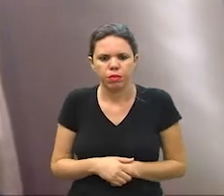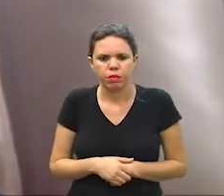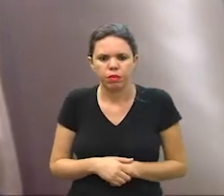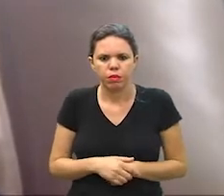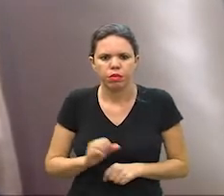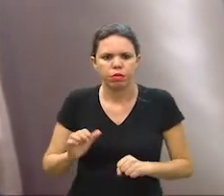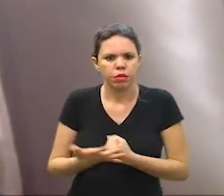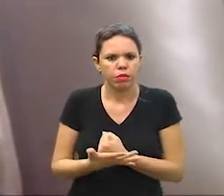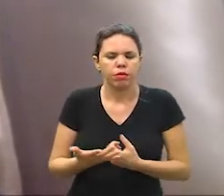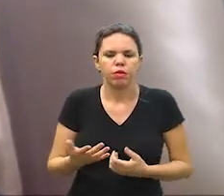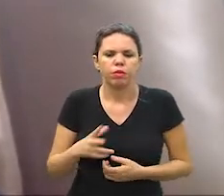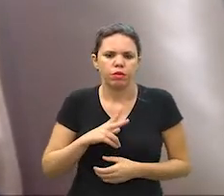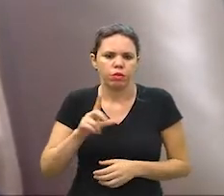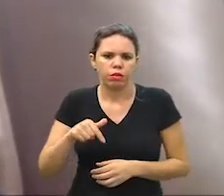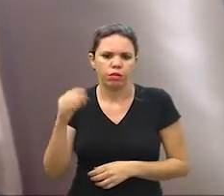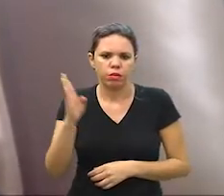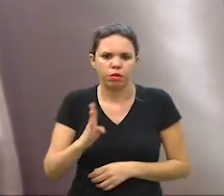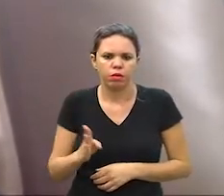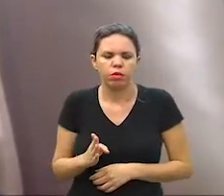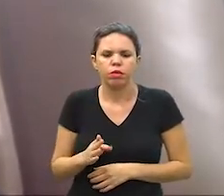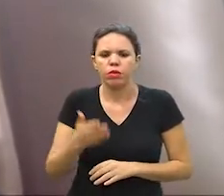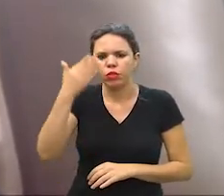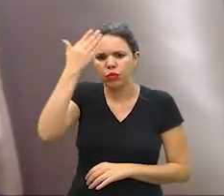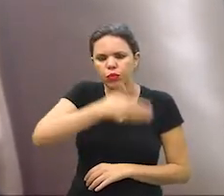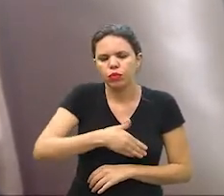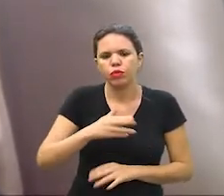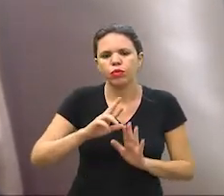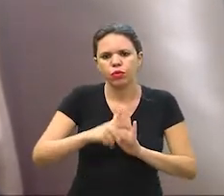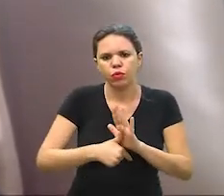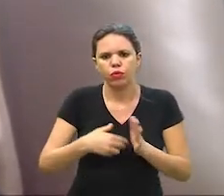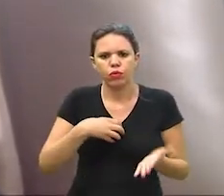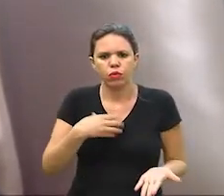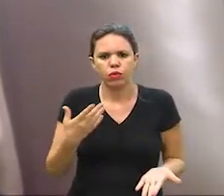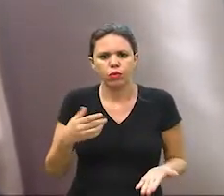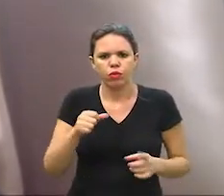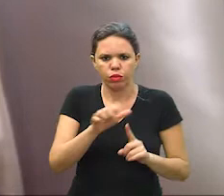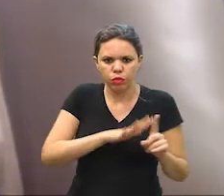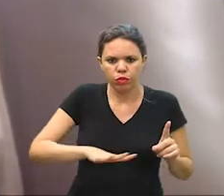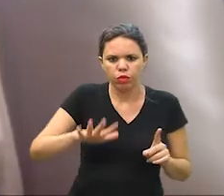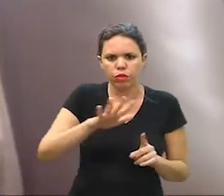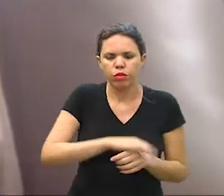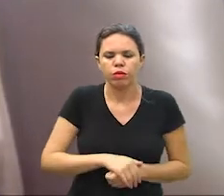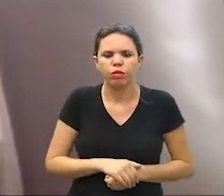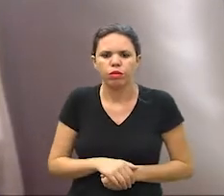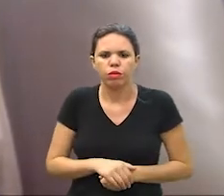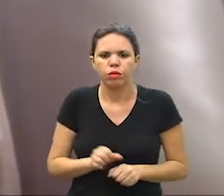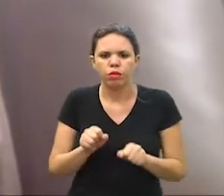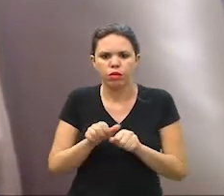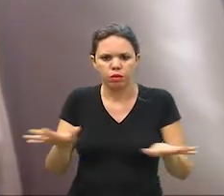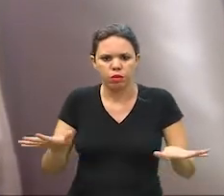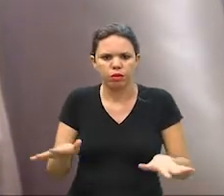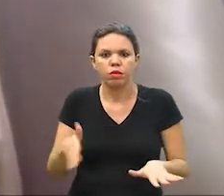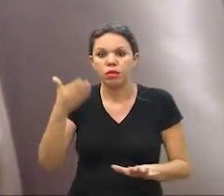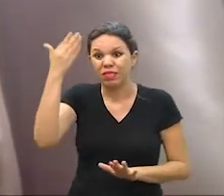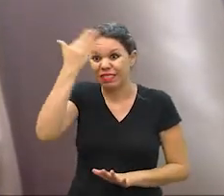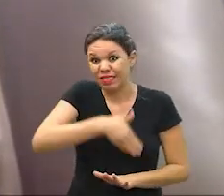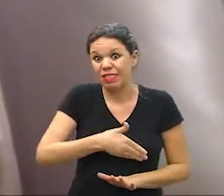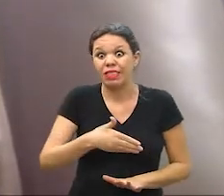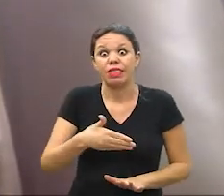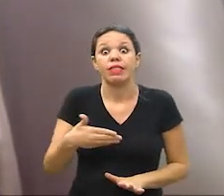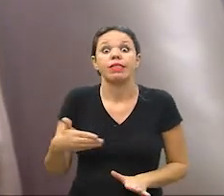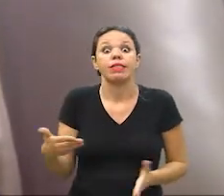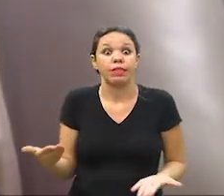essa pandemia, em particular no Brasil, ela revelou várias mazelas da nossa sociedade, ela é uma epidemia reveladora,